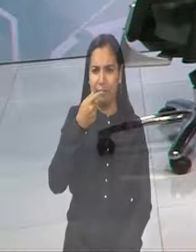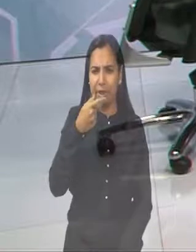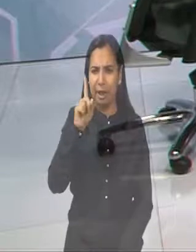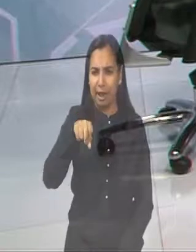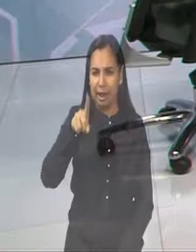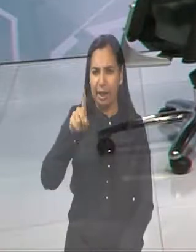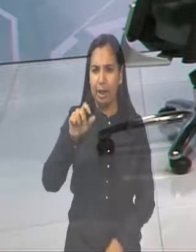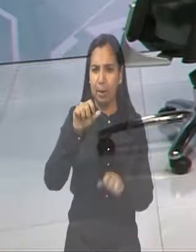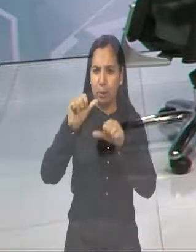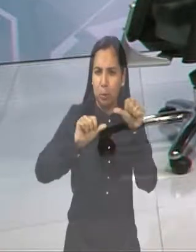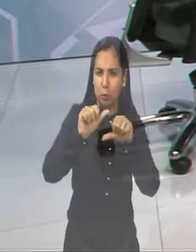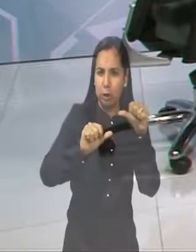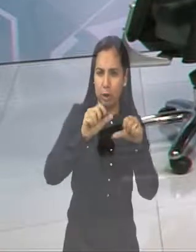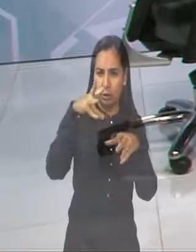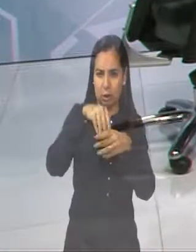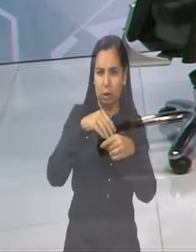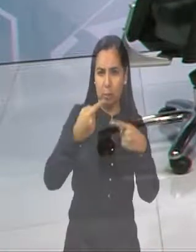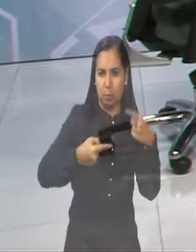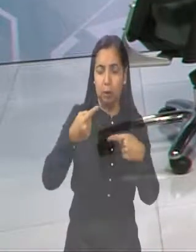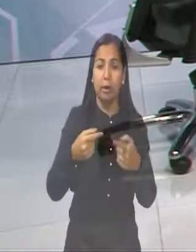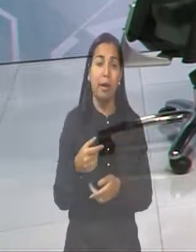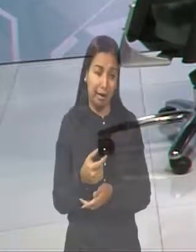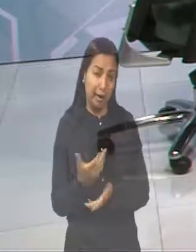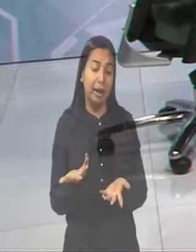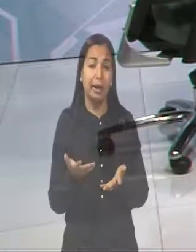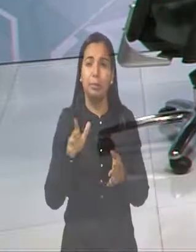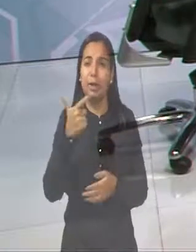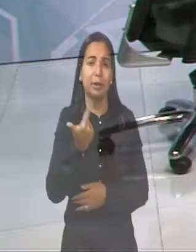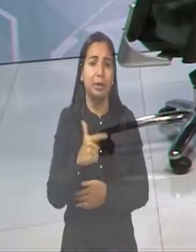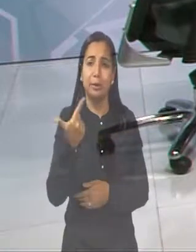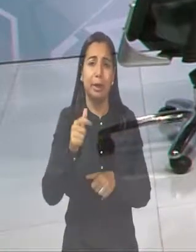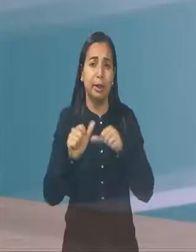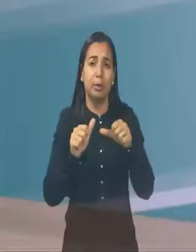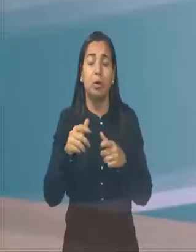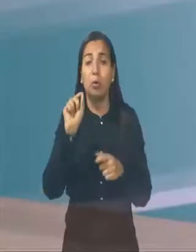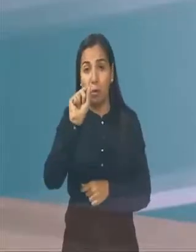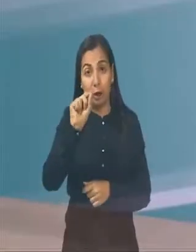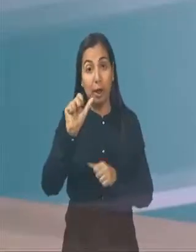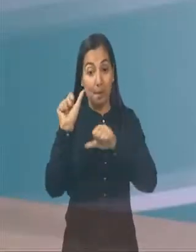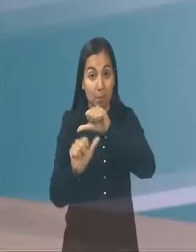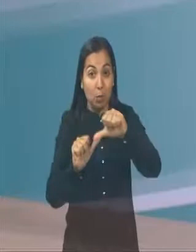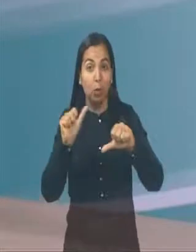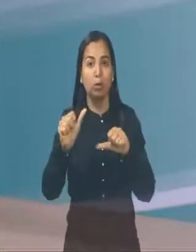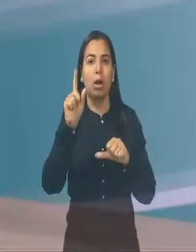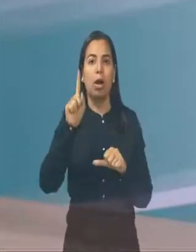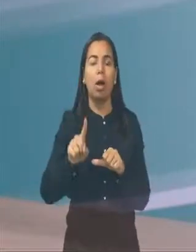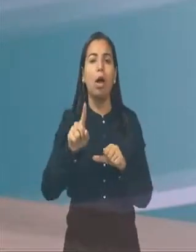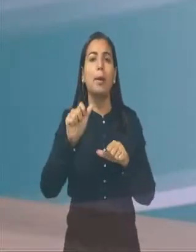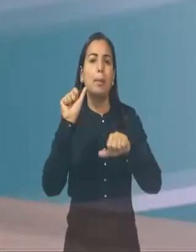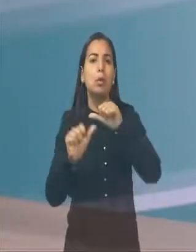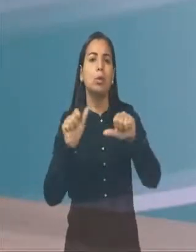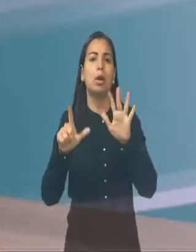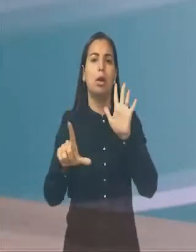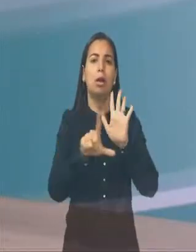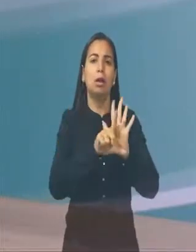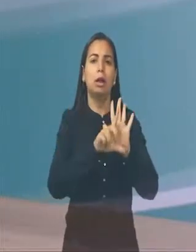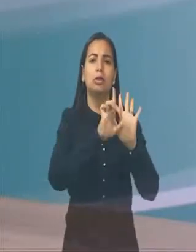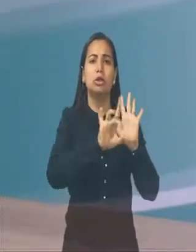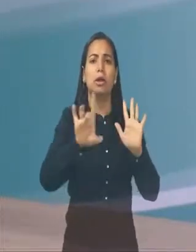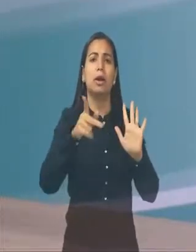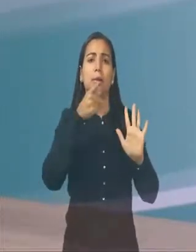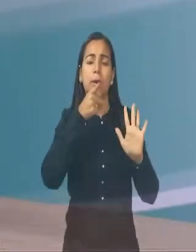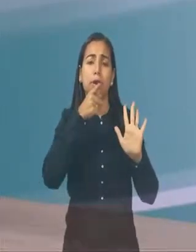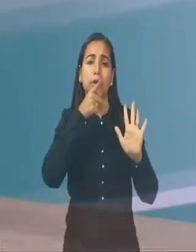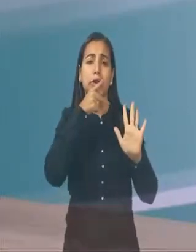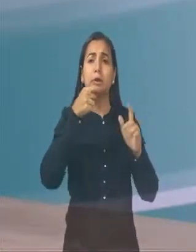sistema político eleitoral. Que eleitoral. Deveria existir, que não tem. Por exemplo, as grandes mudanças seriam mudar a lei dos partidos. O partido teria que ter